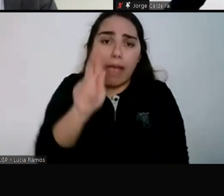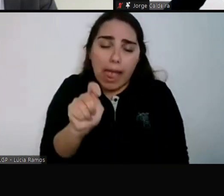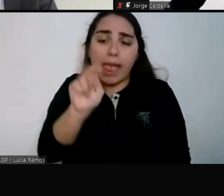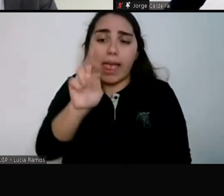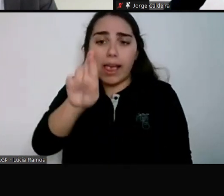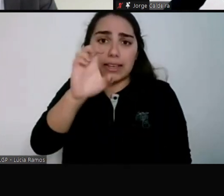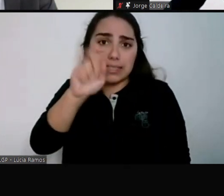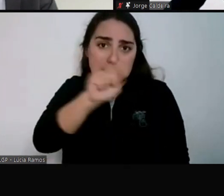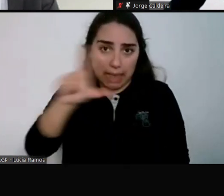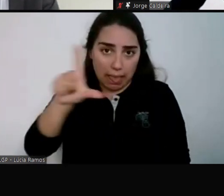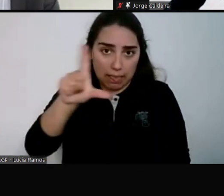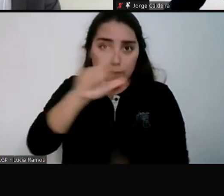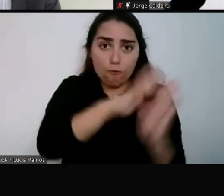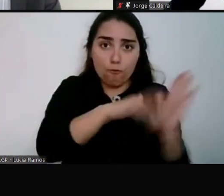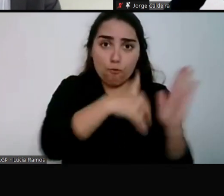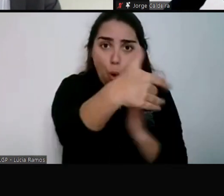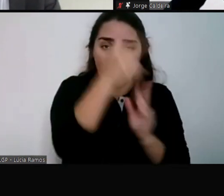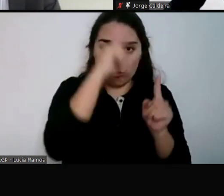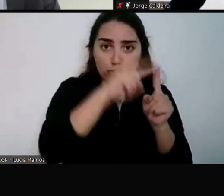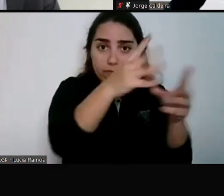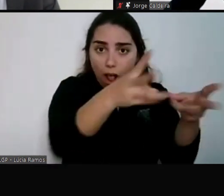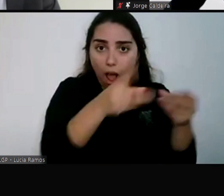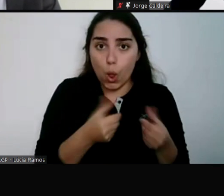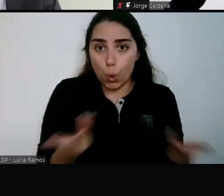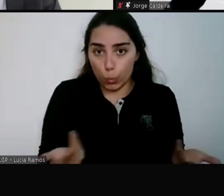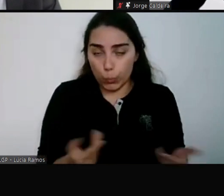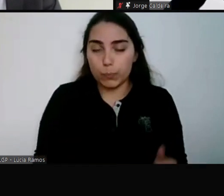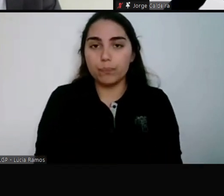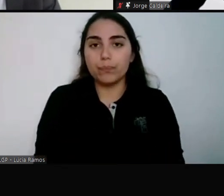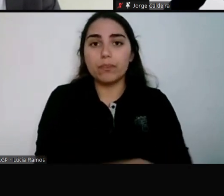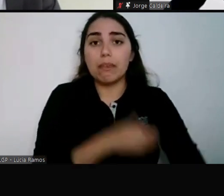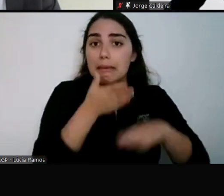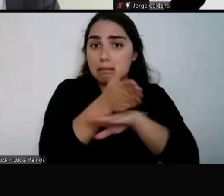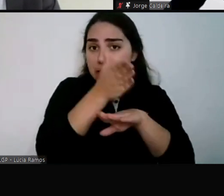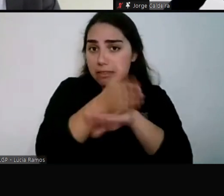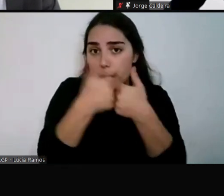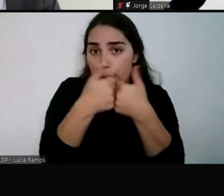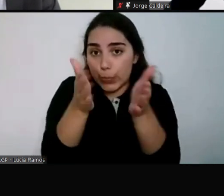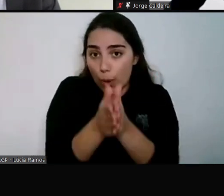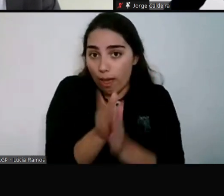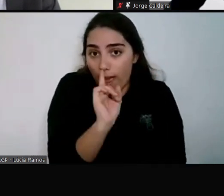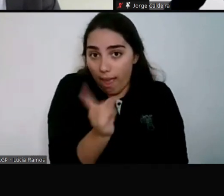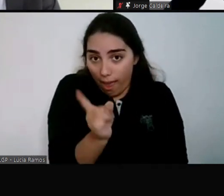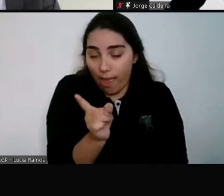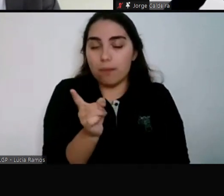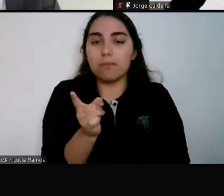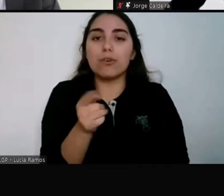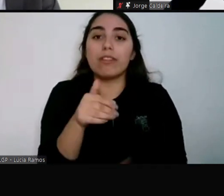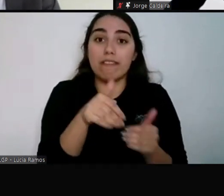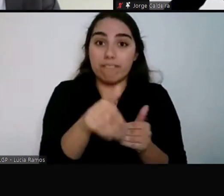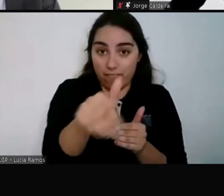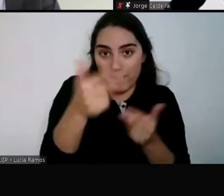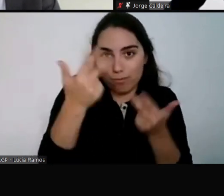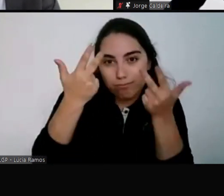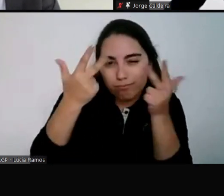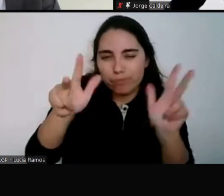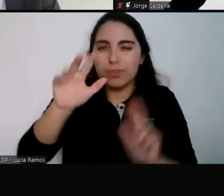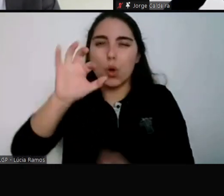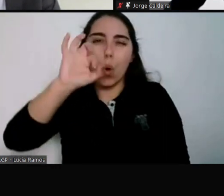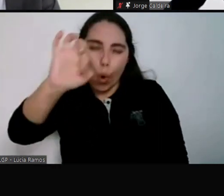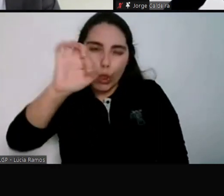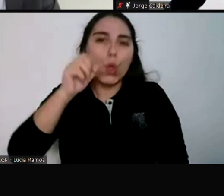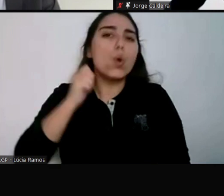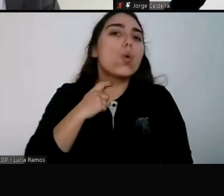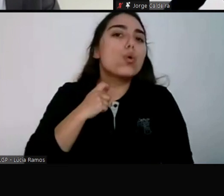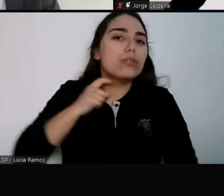com alguma capacitação acessível a todos, porque neste momento vamos disponibilizar 8 mini cursos, e são 8 mini cursos